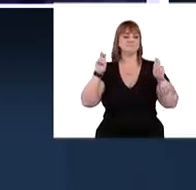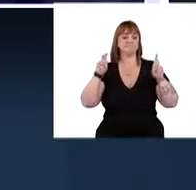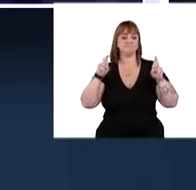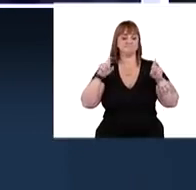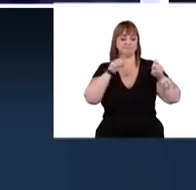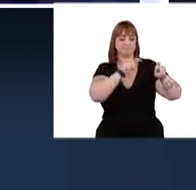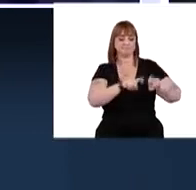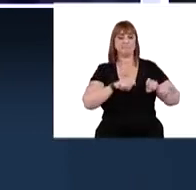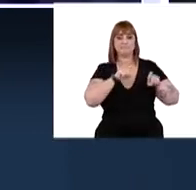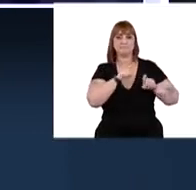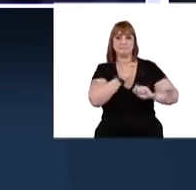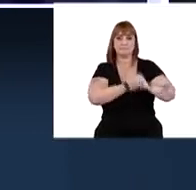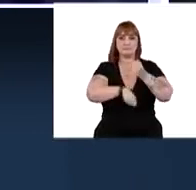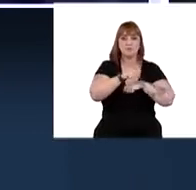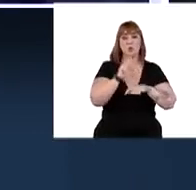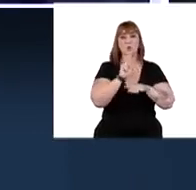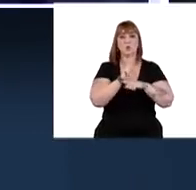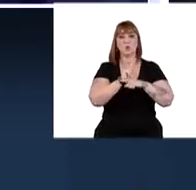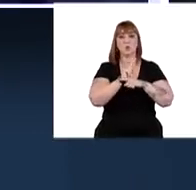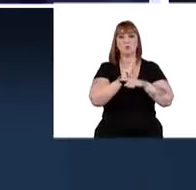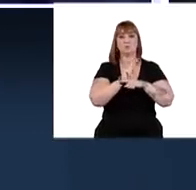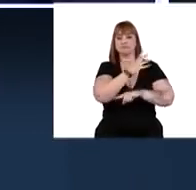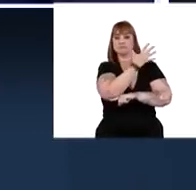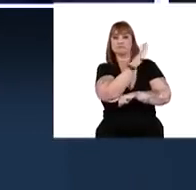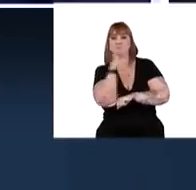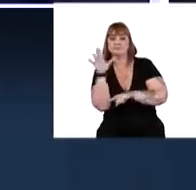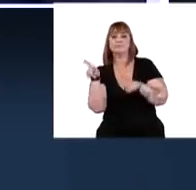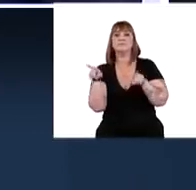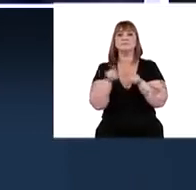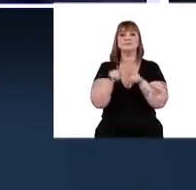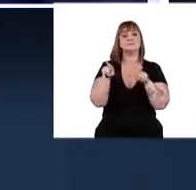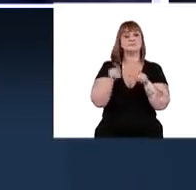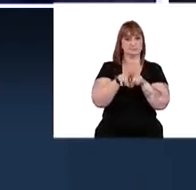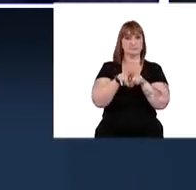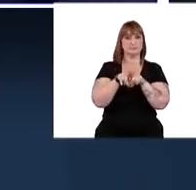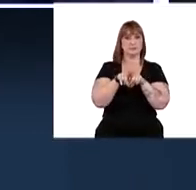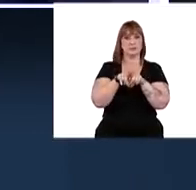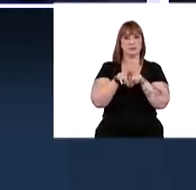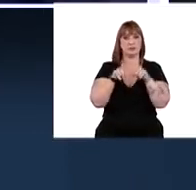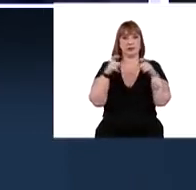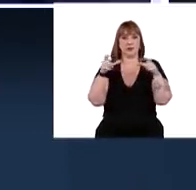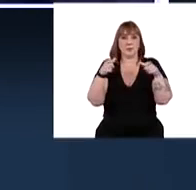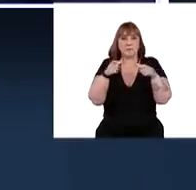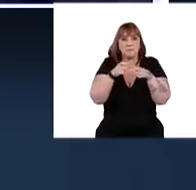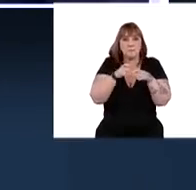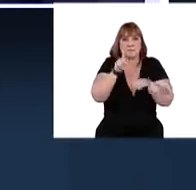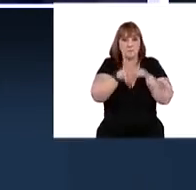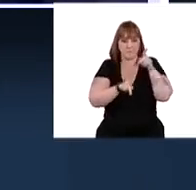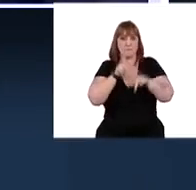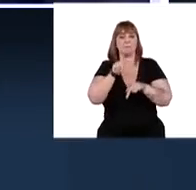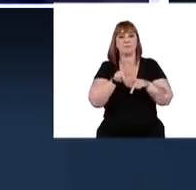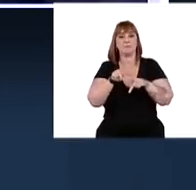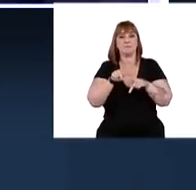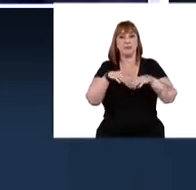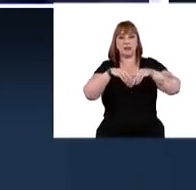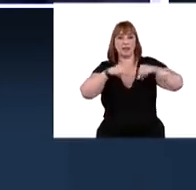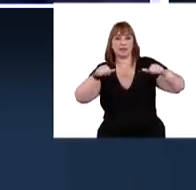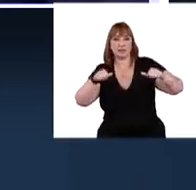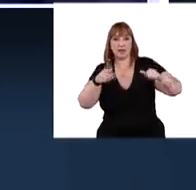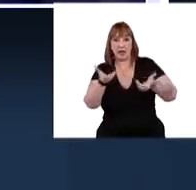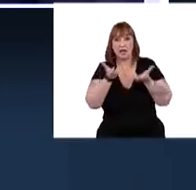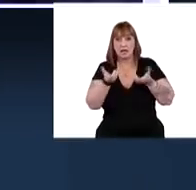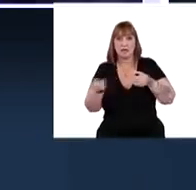com a questão da preservação do meio ambiente e também com a questão das minorias e dos povos indígenas e as terras que